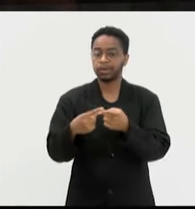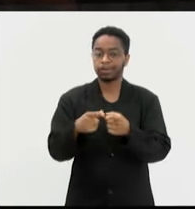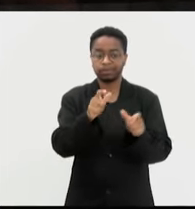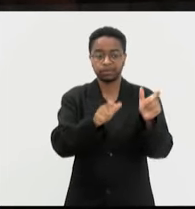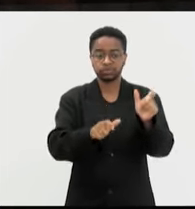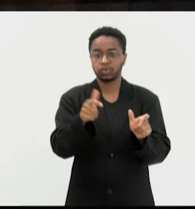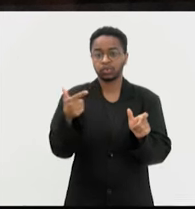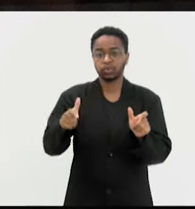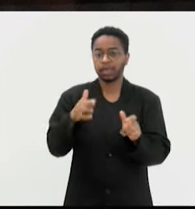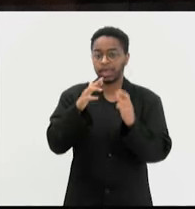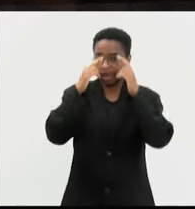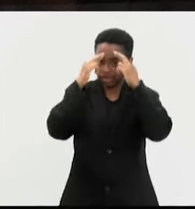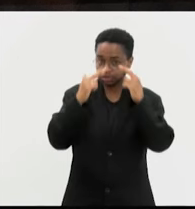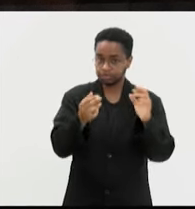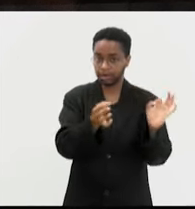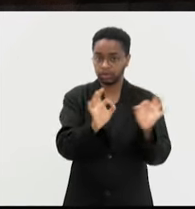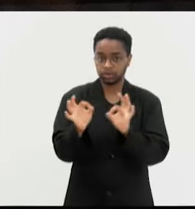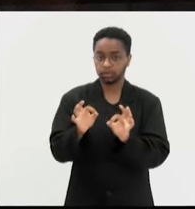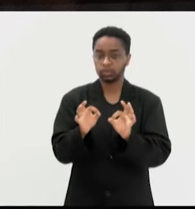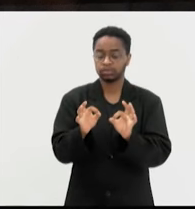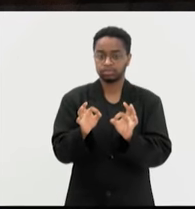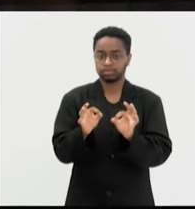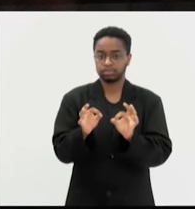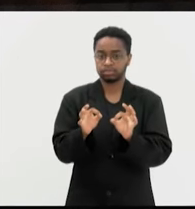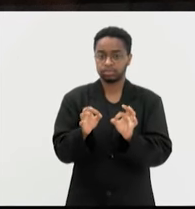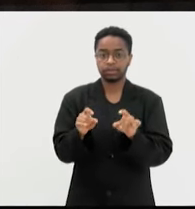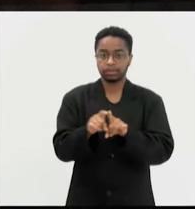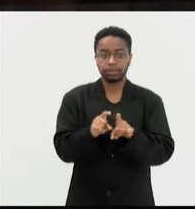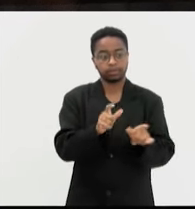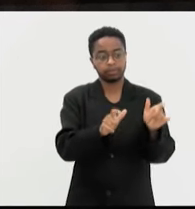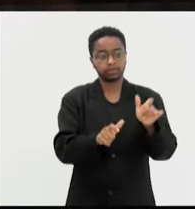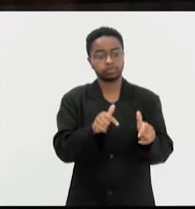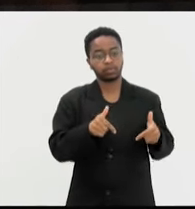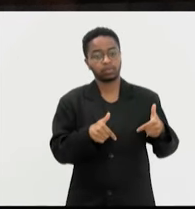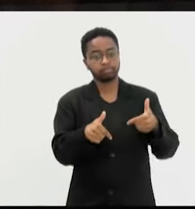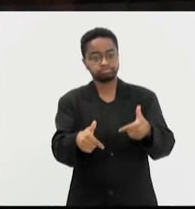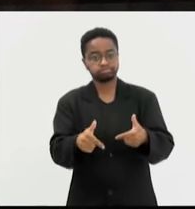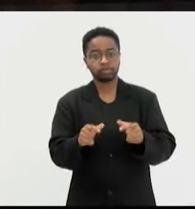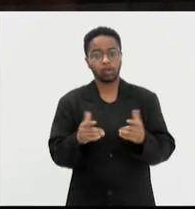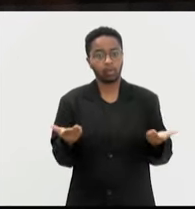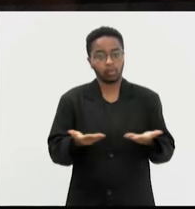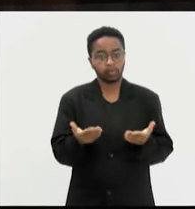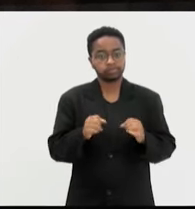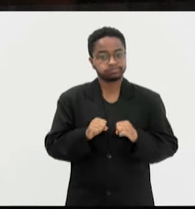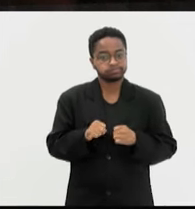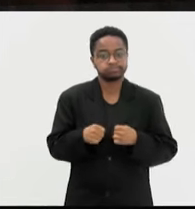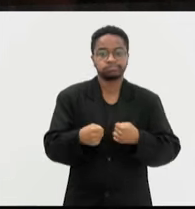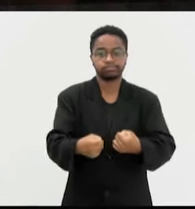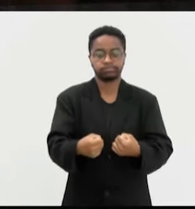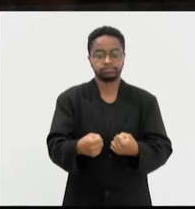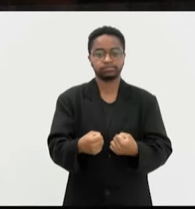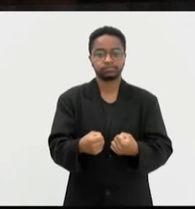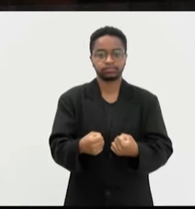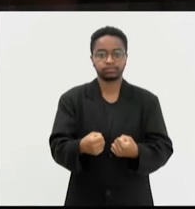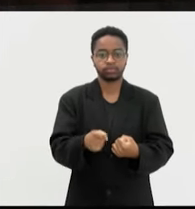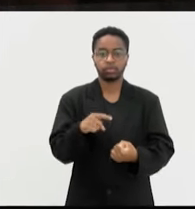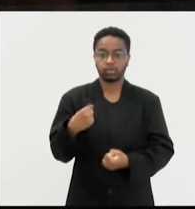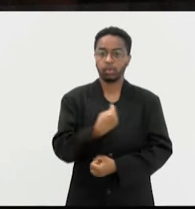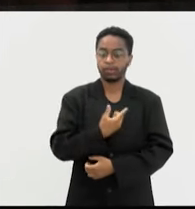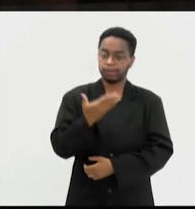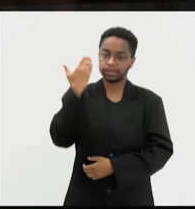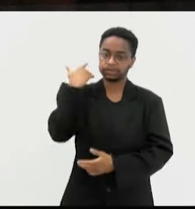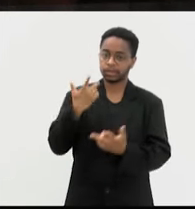escrúpulos e respeito aos nossos companheiros dativa também que são guerreiros hoje que estão no Fronte onde nós estivemos